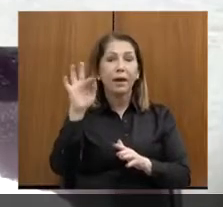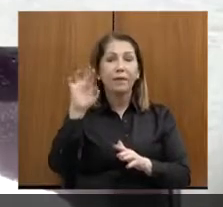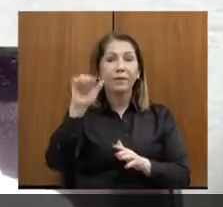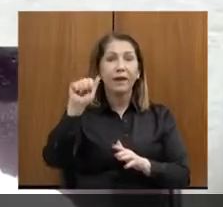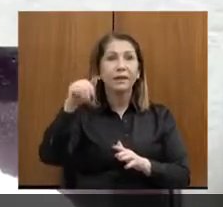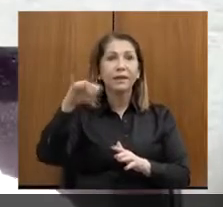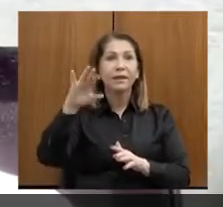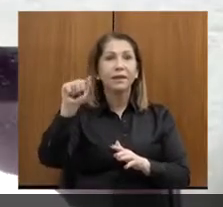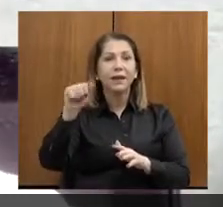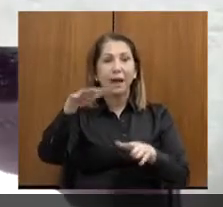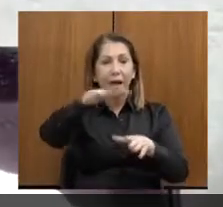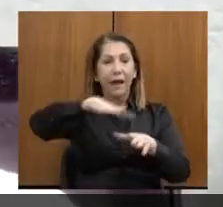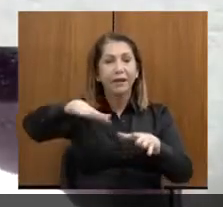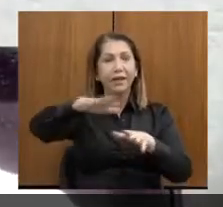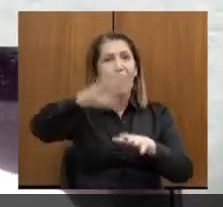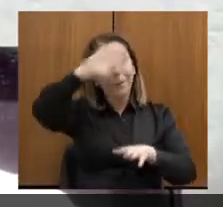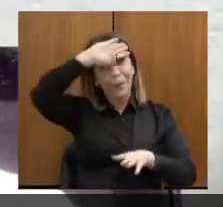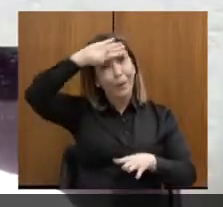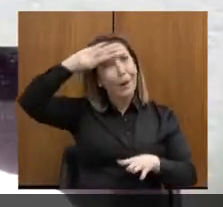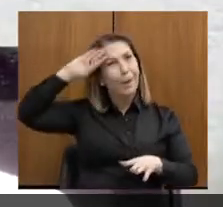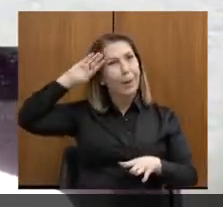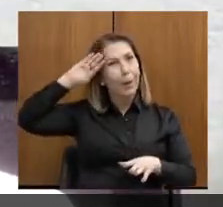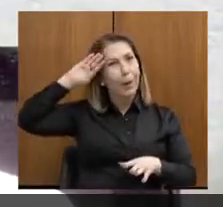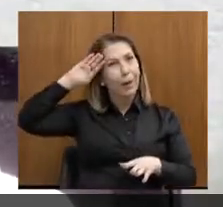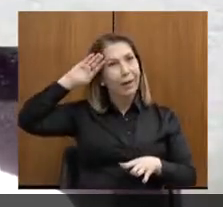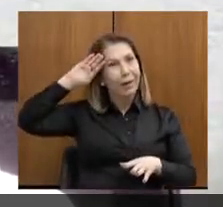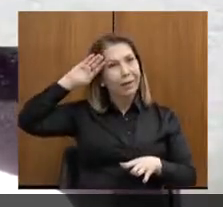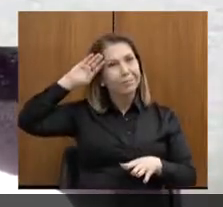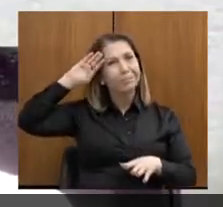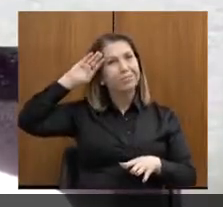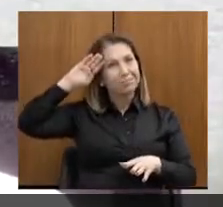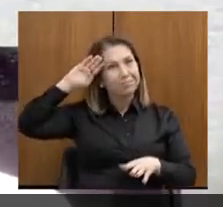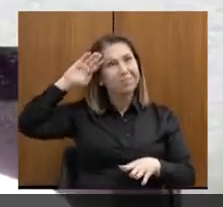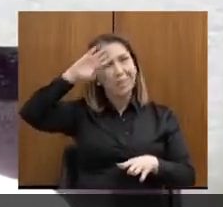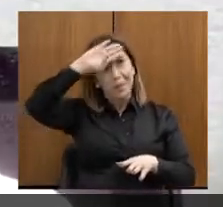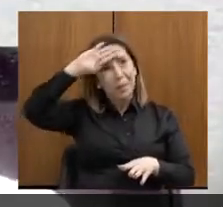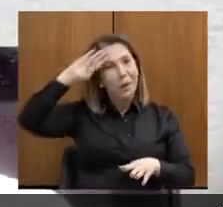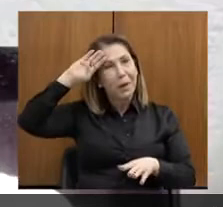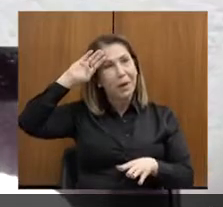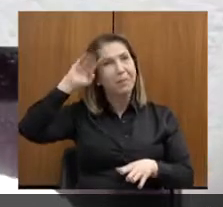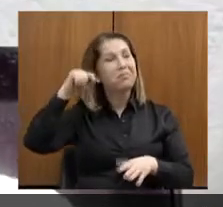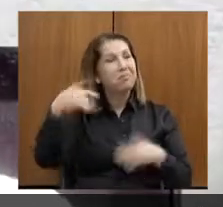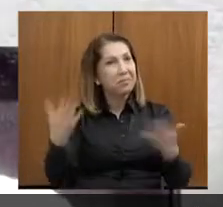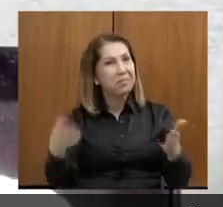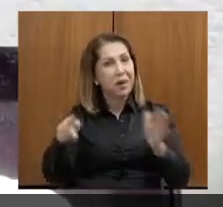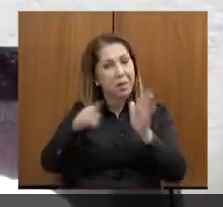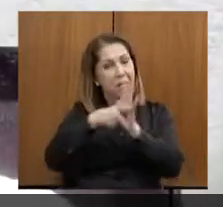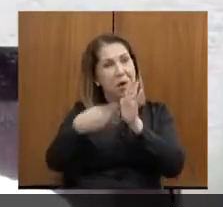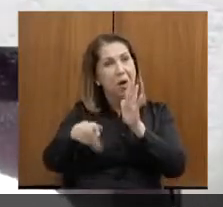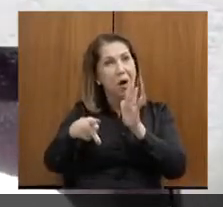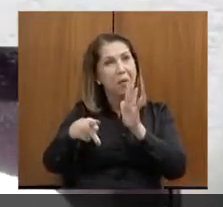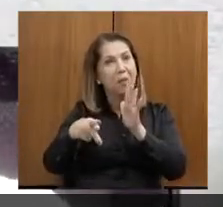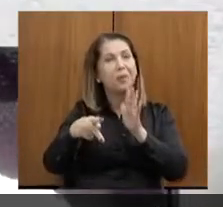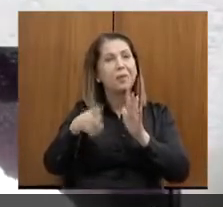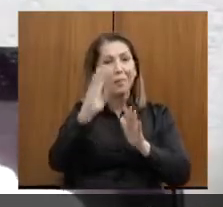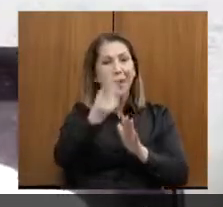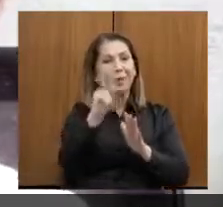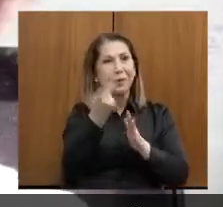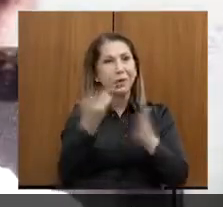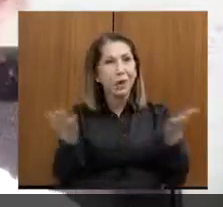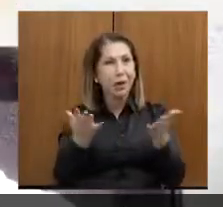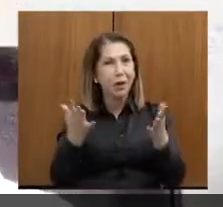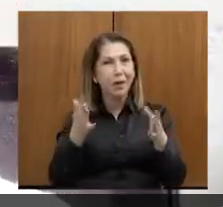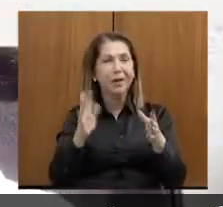dou e provavelmente no território de próprio Curral del-rei né e depois do lugar a Belo Horizonte e também no